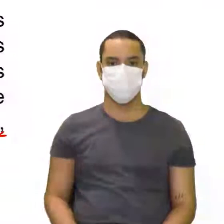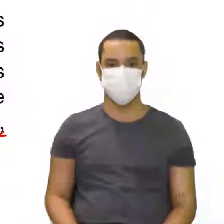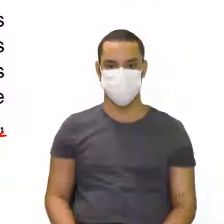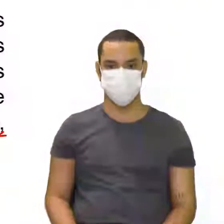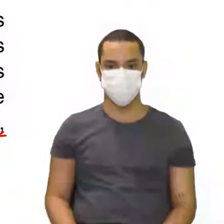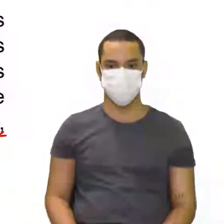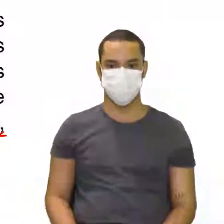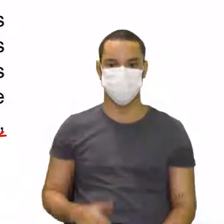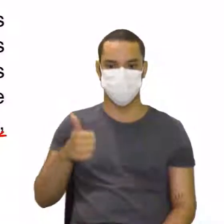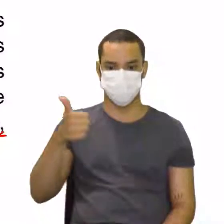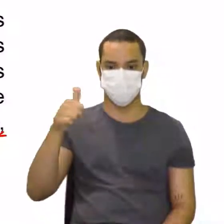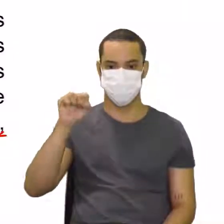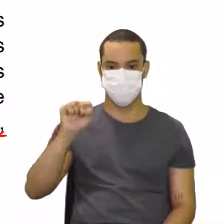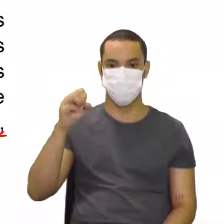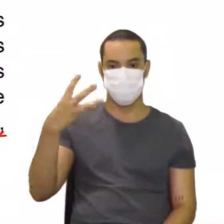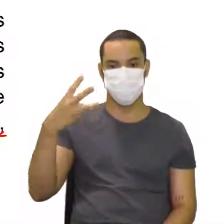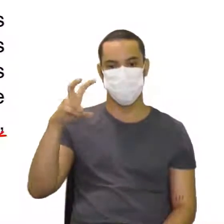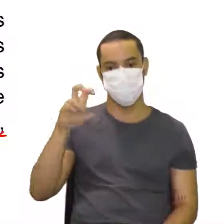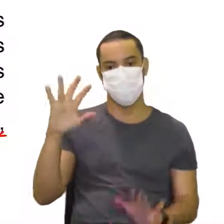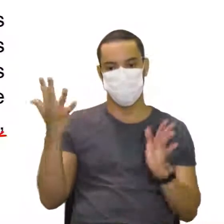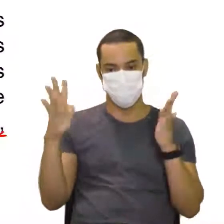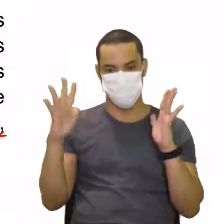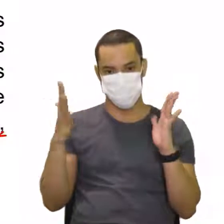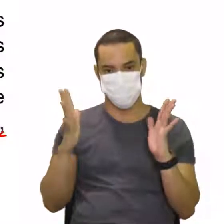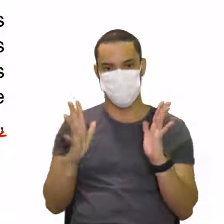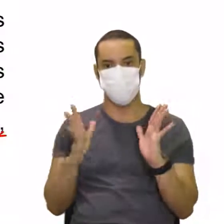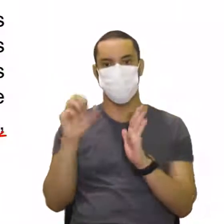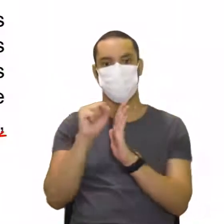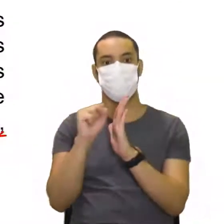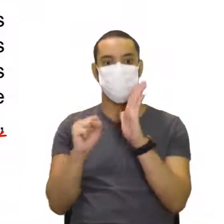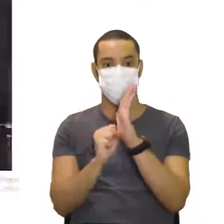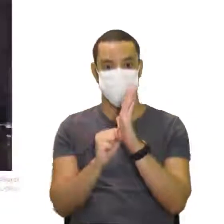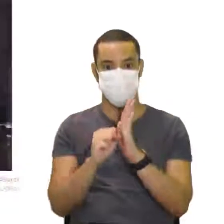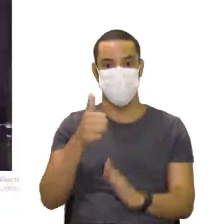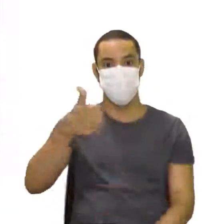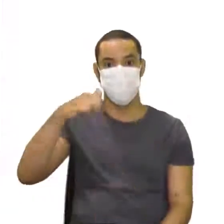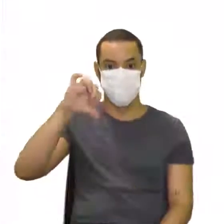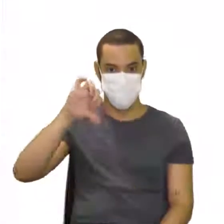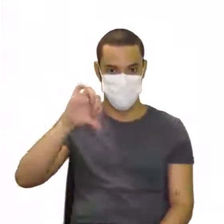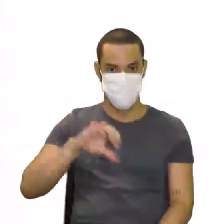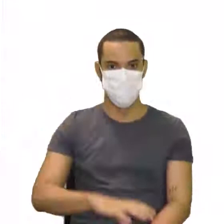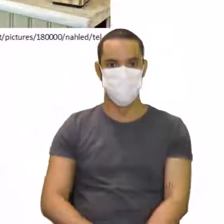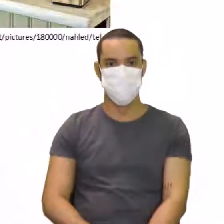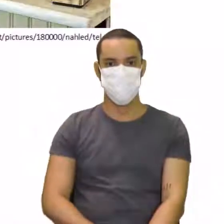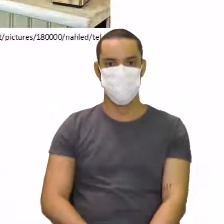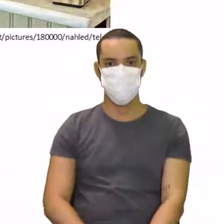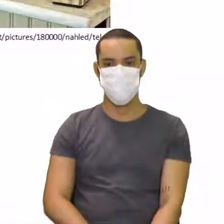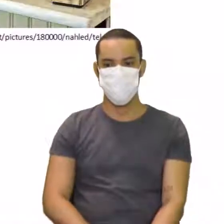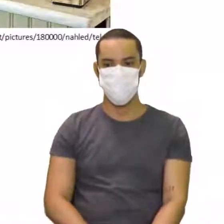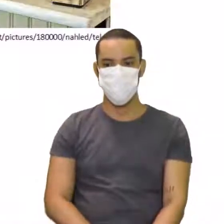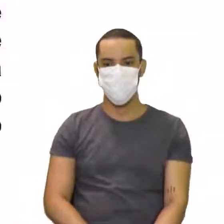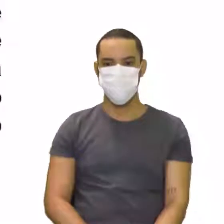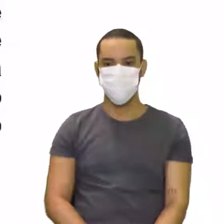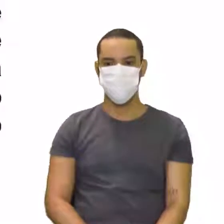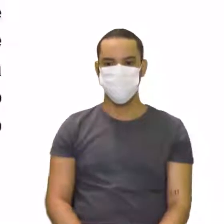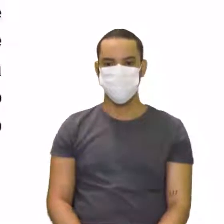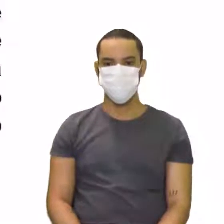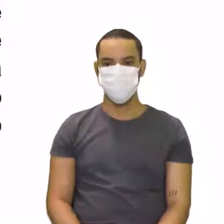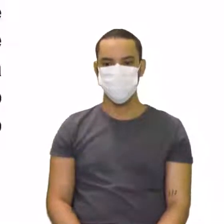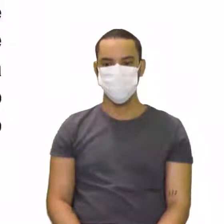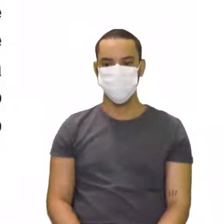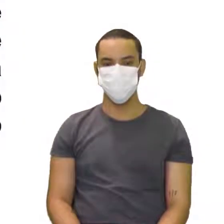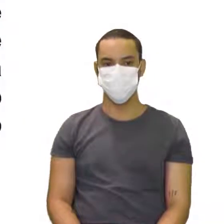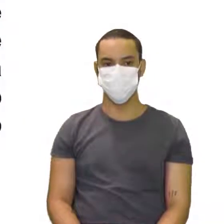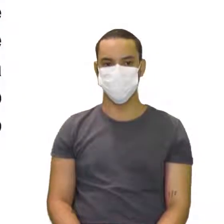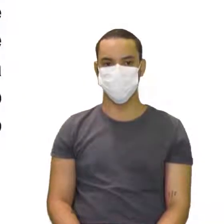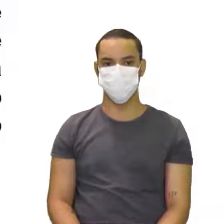isso, 1835 mais ou menos, né? Em meados aí do século XIX. Bom, o que nós podemos ver mais?